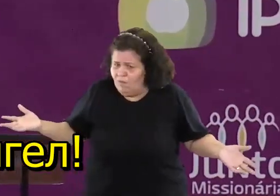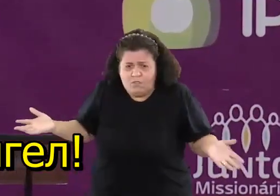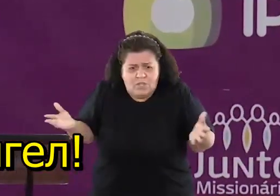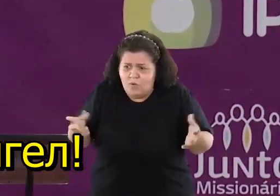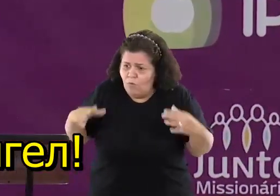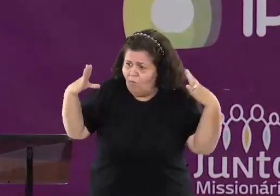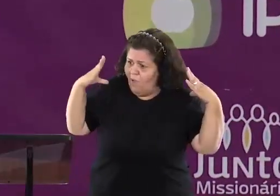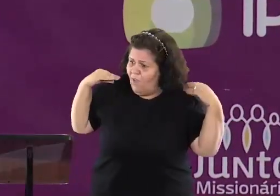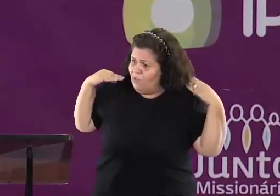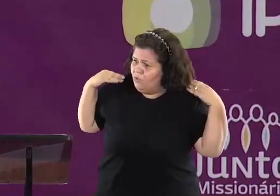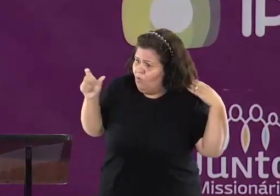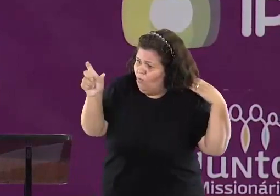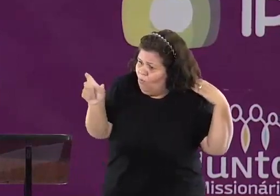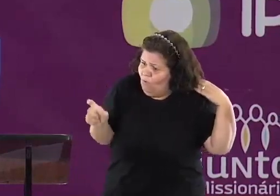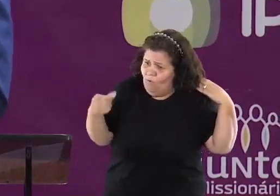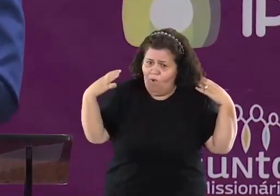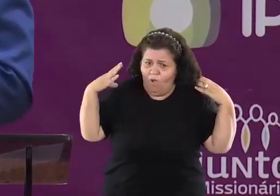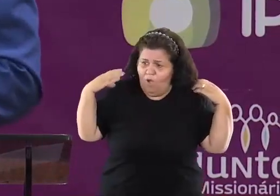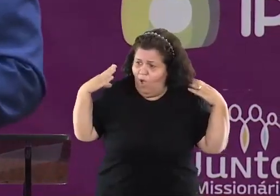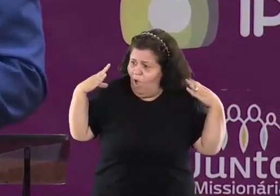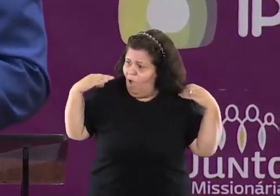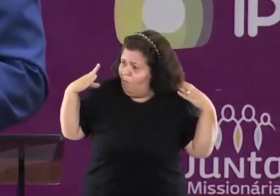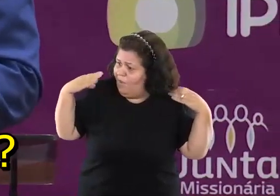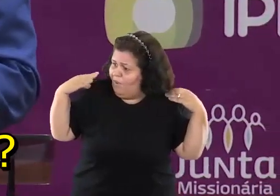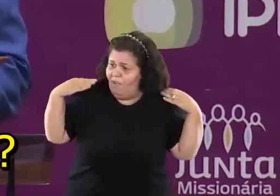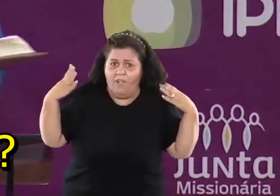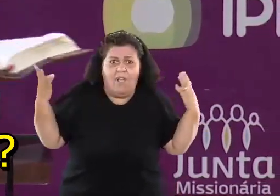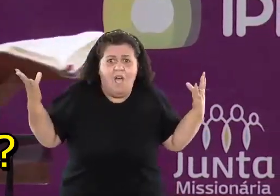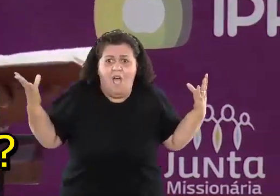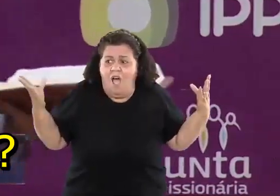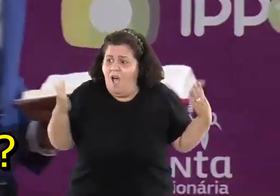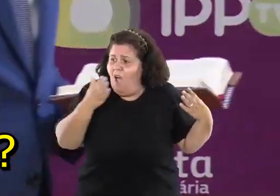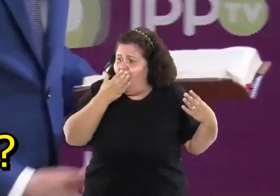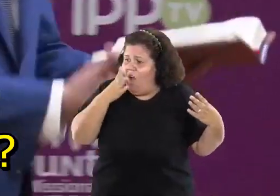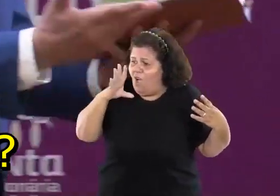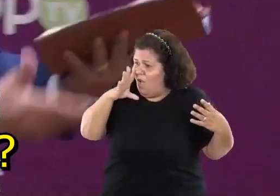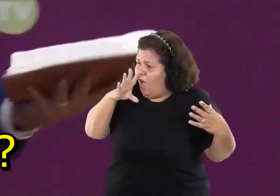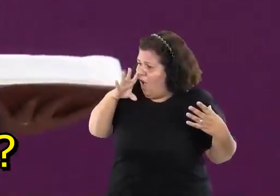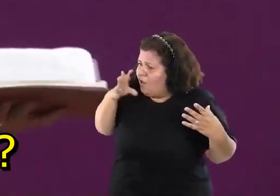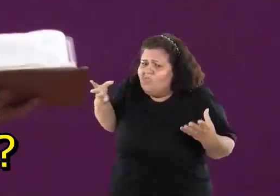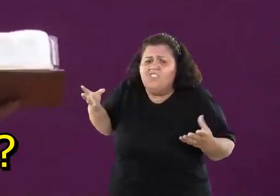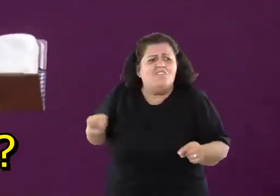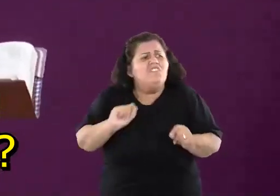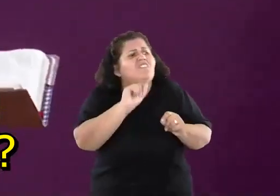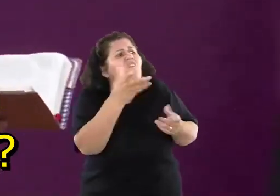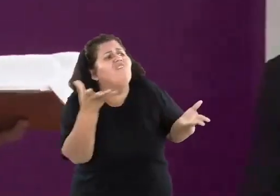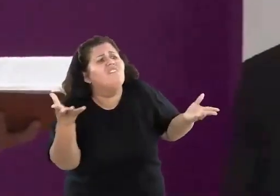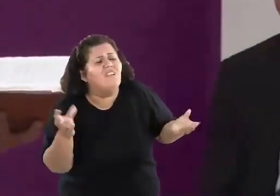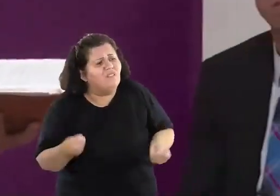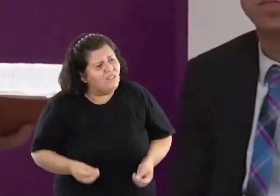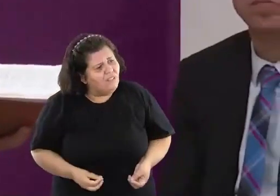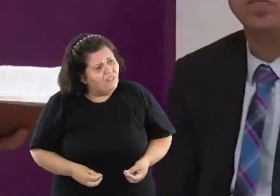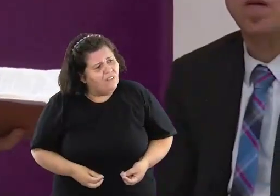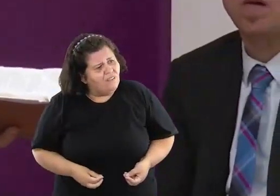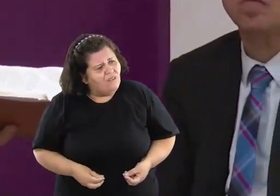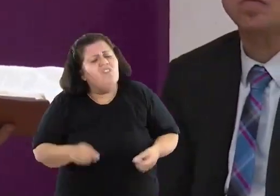tem um anjo, e o anjo pergunta para elas: o que vocês vieram fazer aqui?